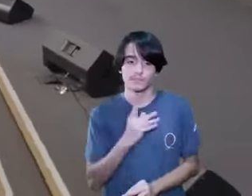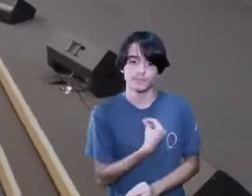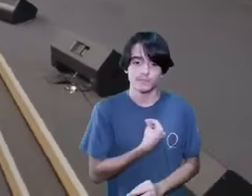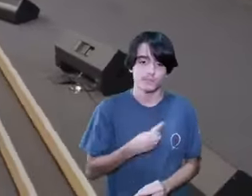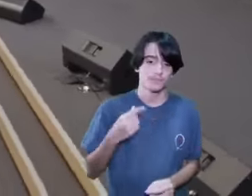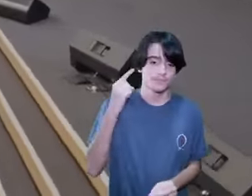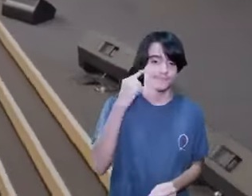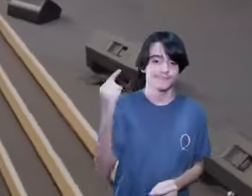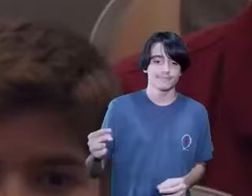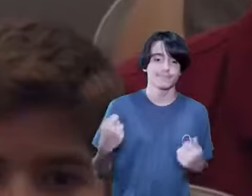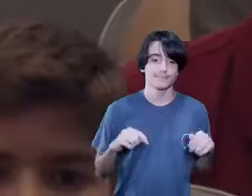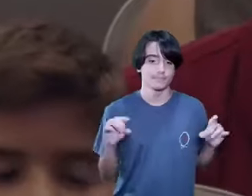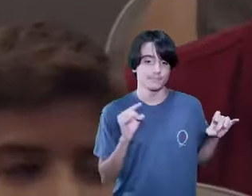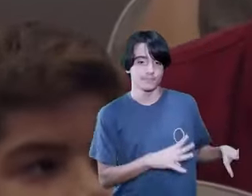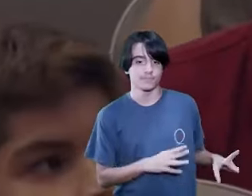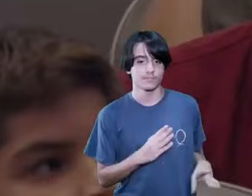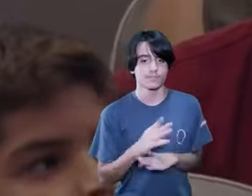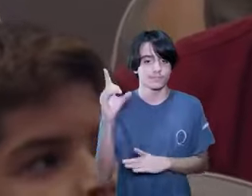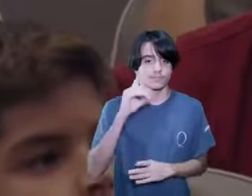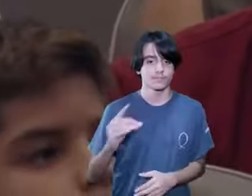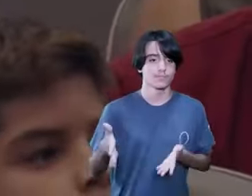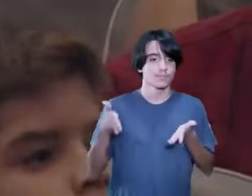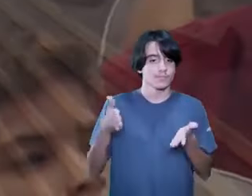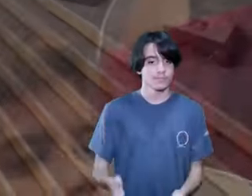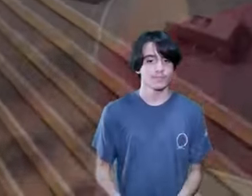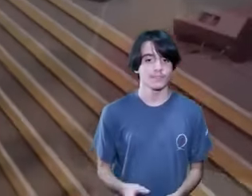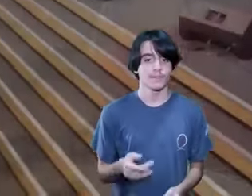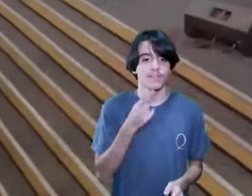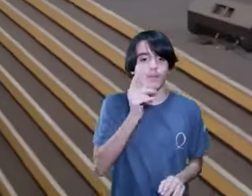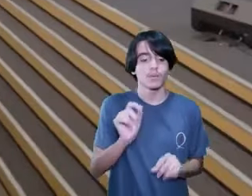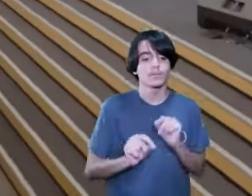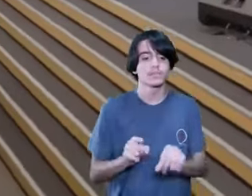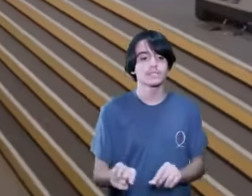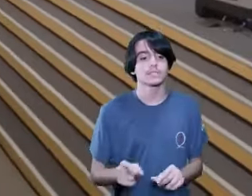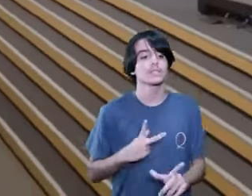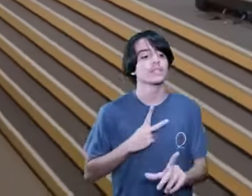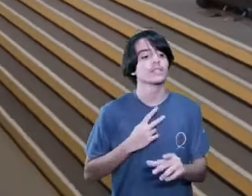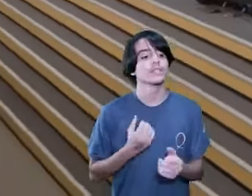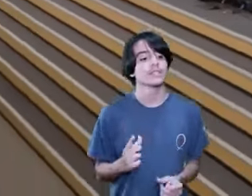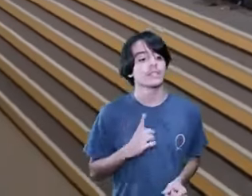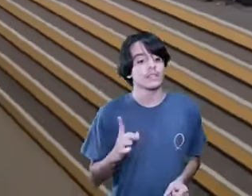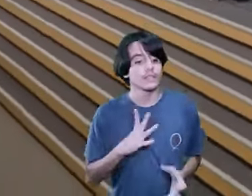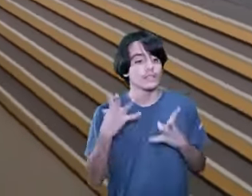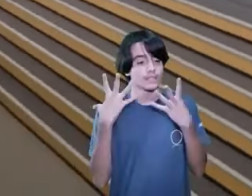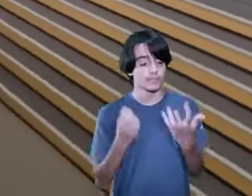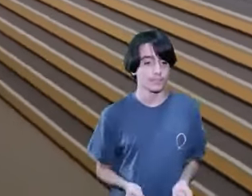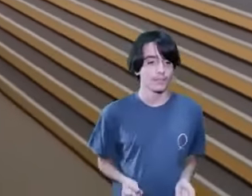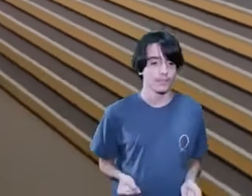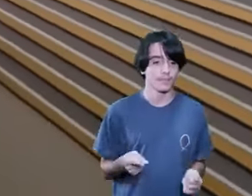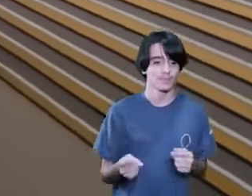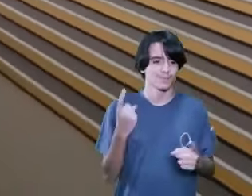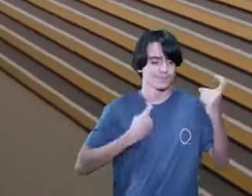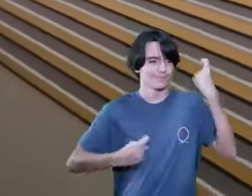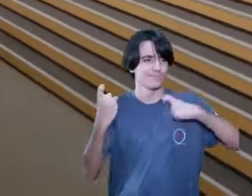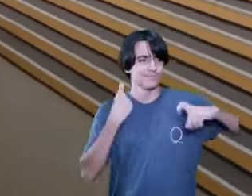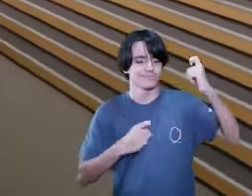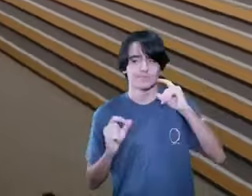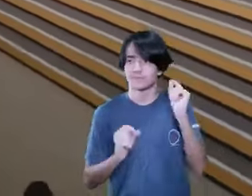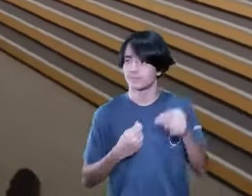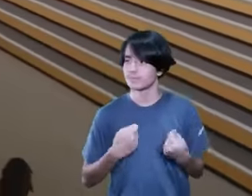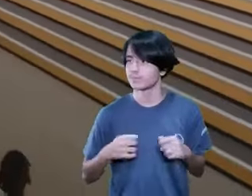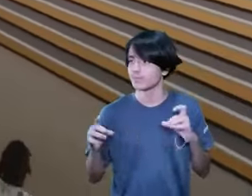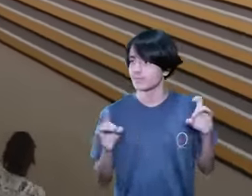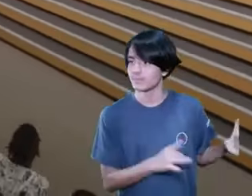que deixar, mas Deus te trouxe aqui para dizer o que tu vai ganhar e o que tu vai receber. Tu está aí preocupado com o que tem que